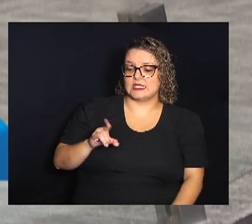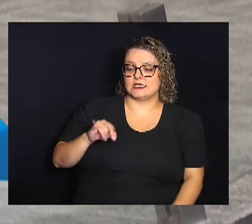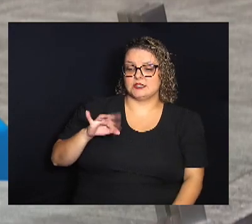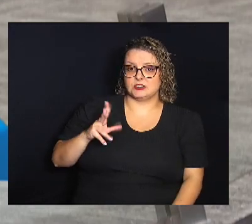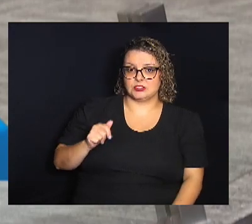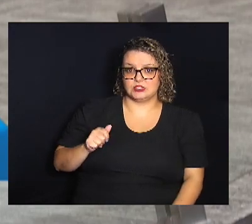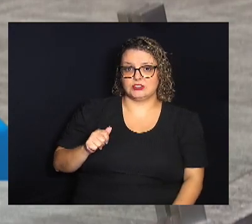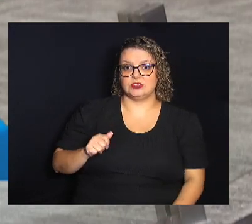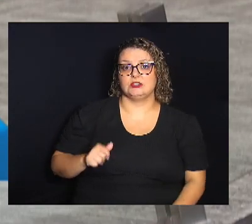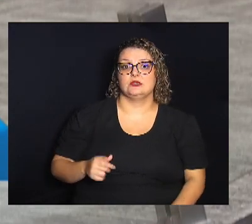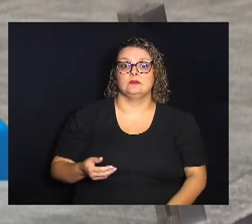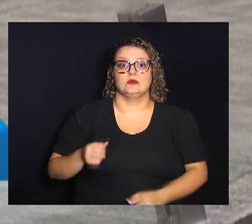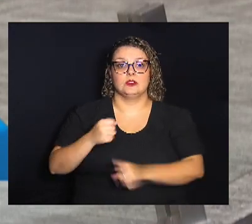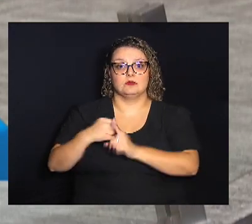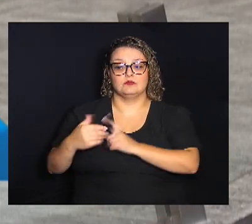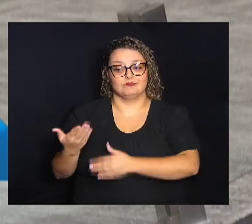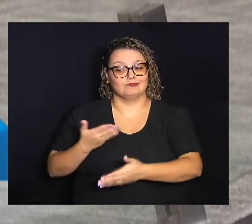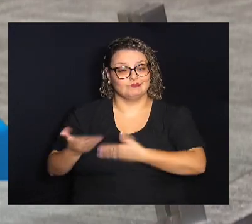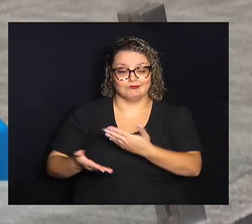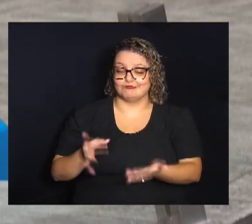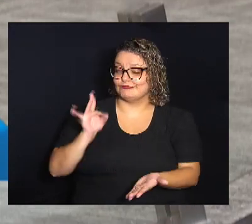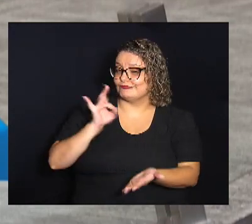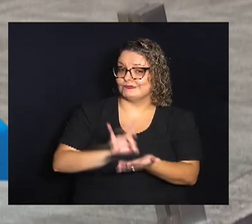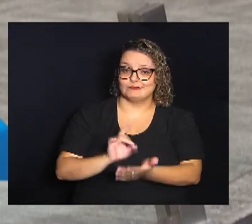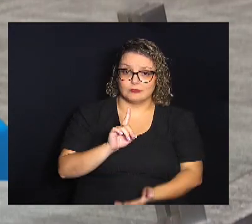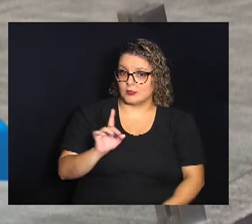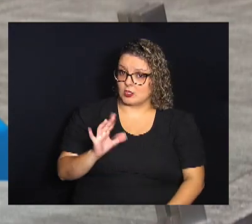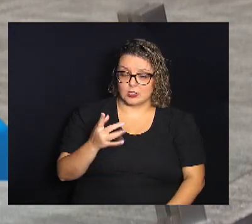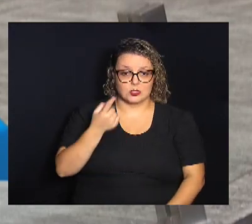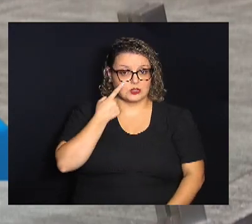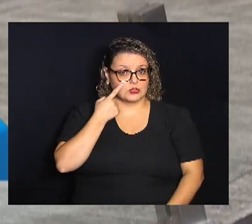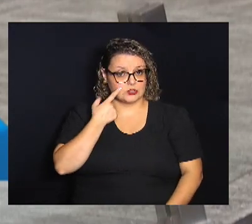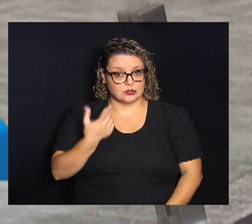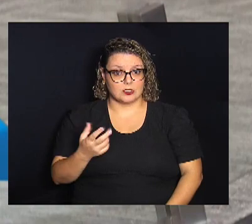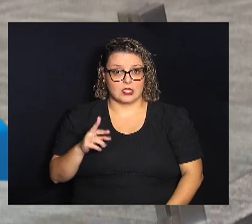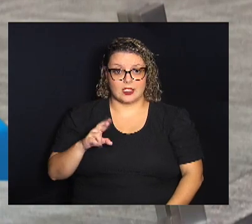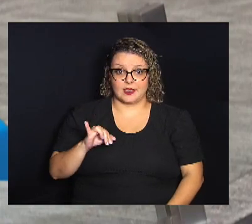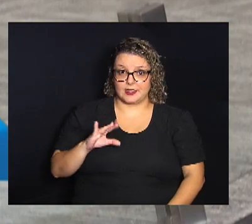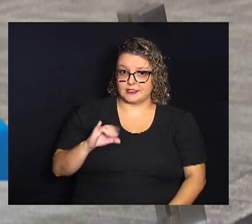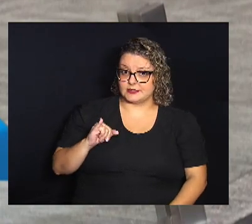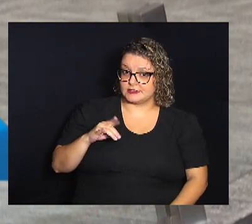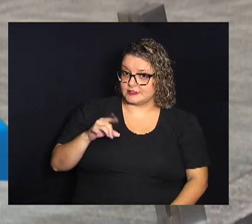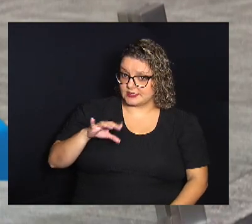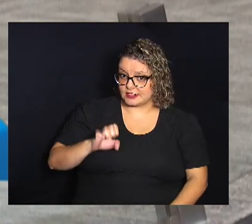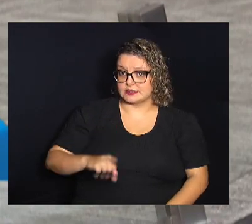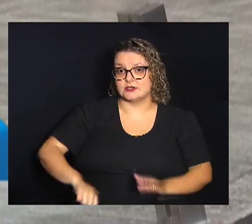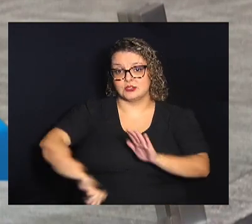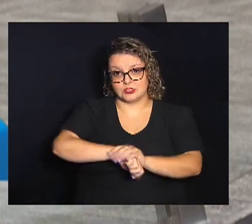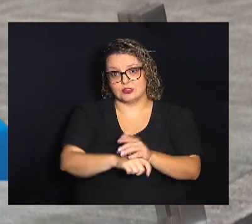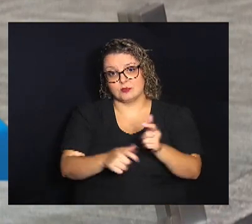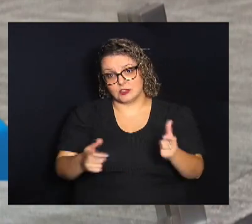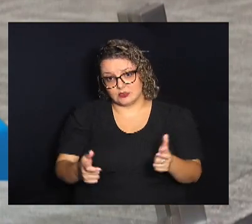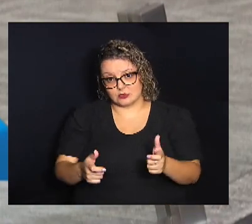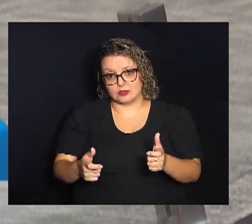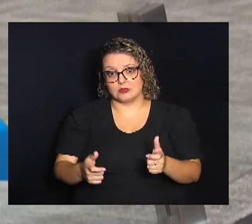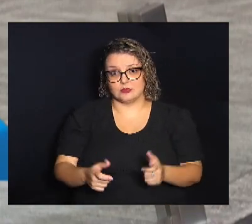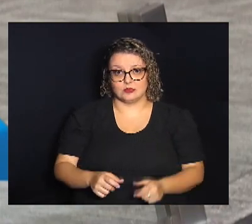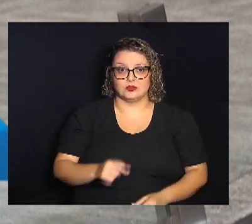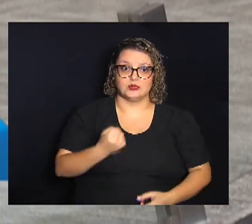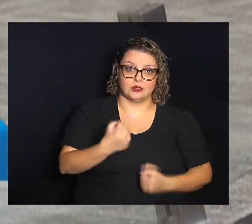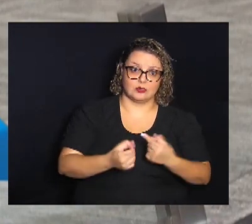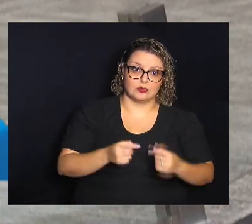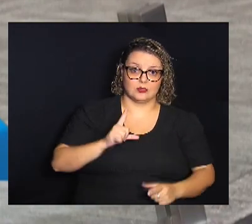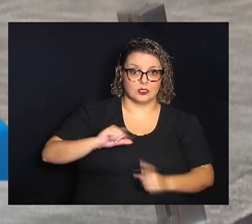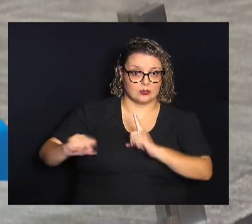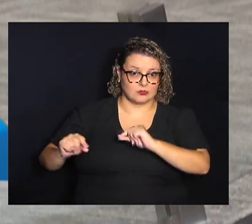sentido da ressocialização, mas de fato isso não acontece. A gente vê que as reincidências são grandes de crimes, desses que acabam saindo. Teve uma